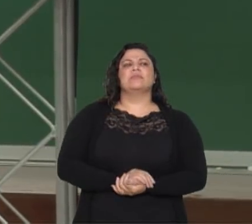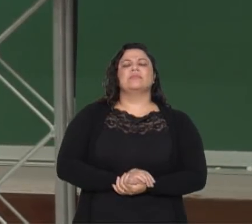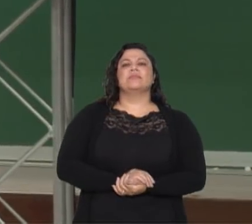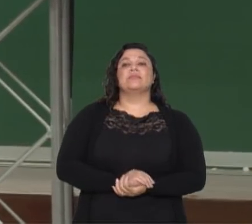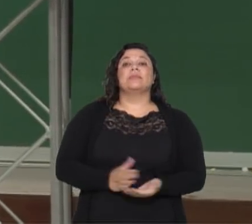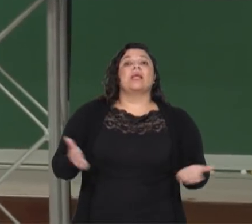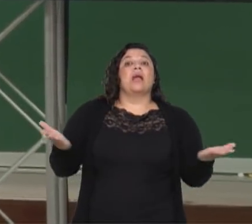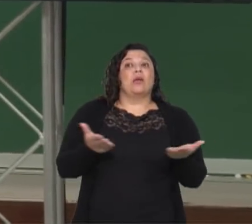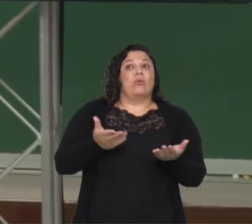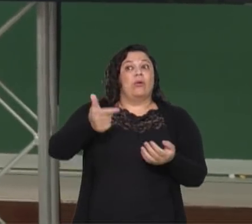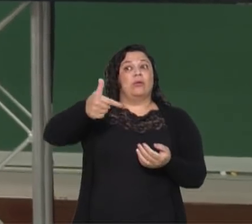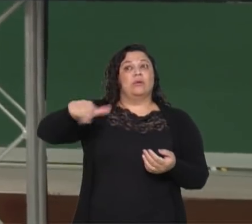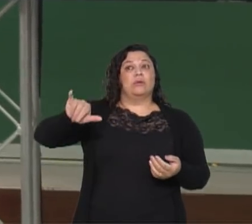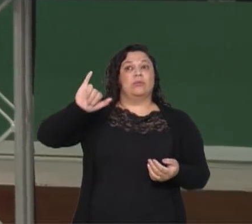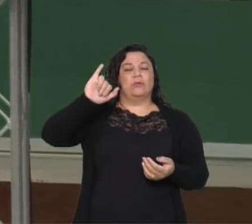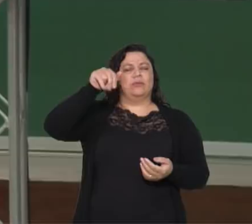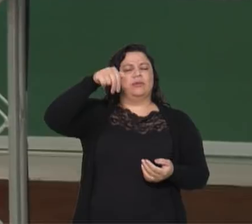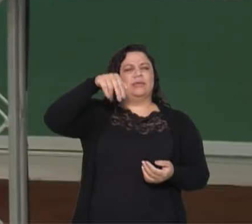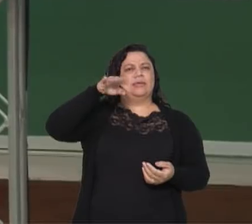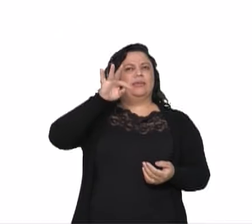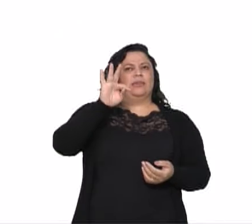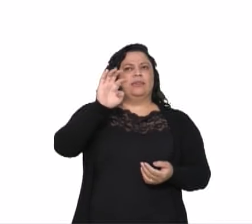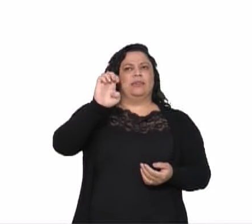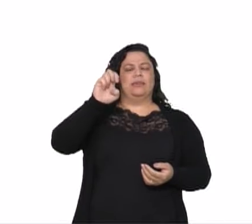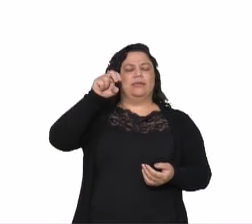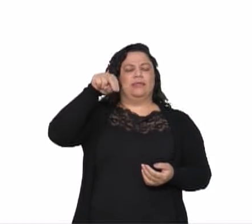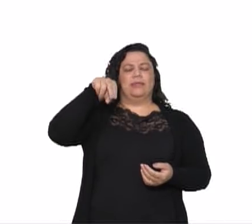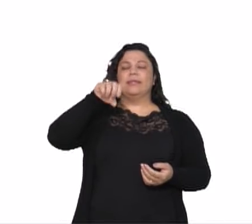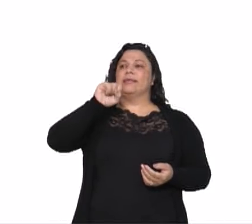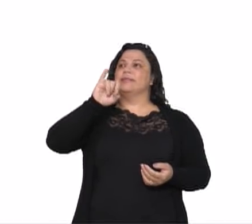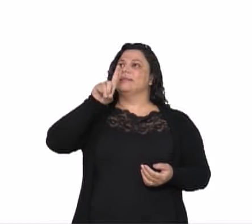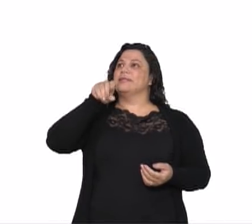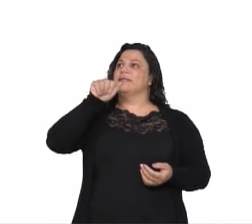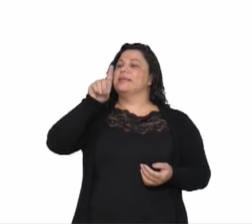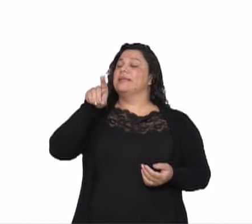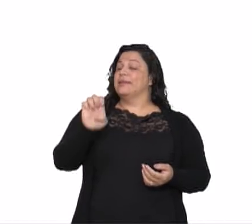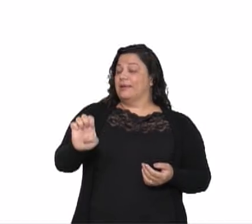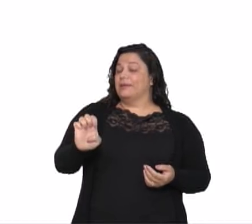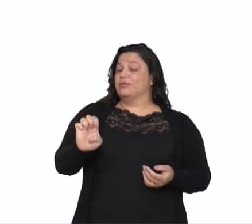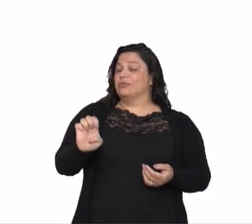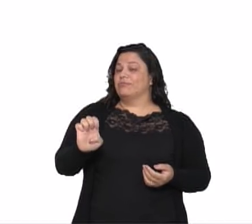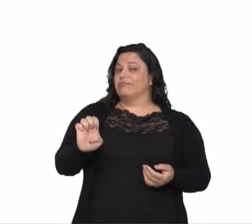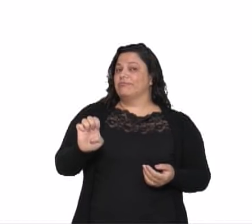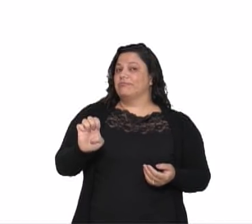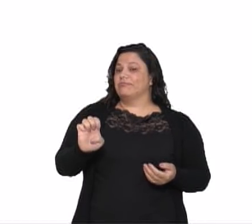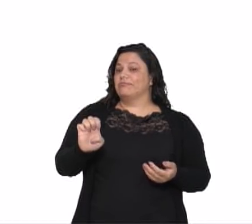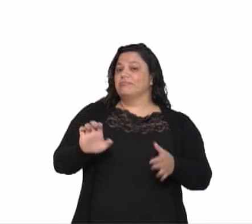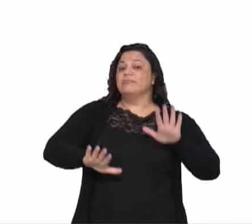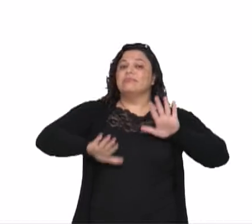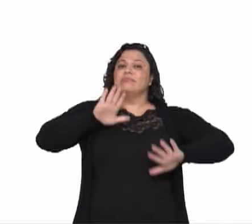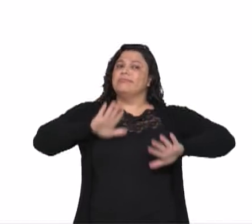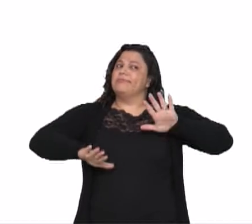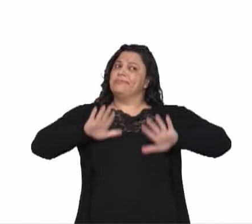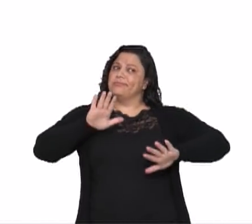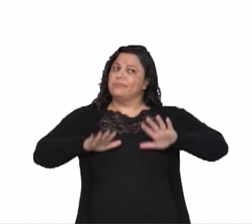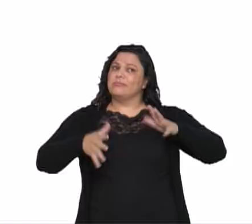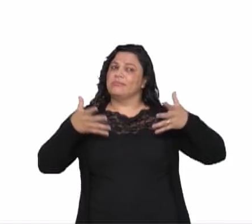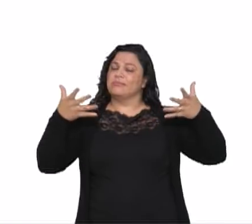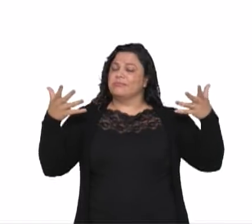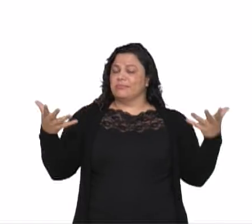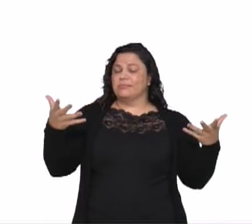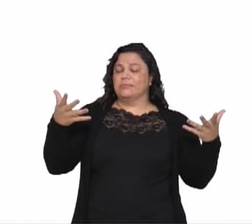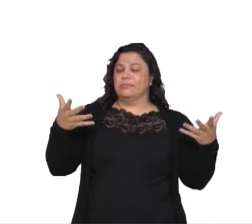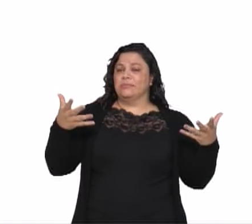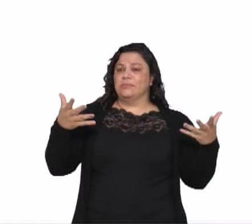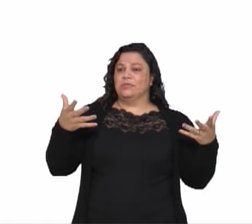Agora a gente vai falar sobre intensidade. A intensidade depende da amplitude da vibração.